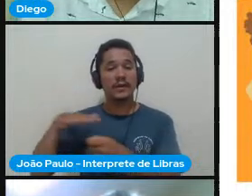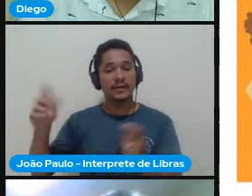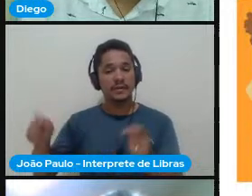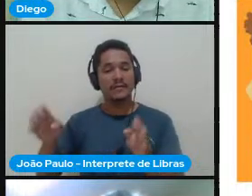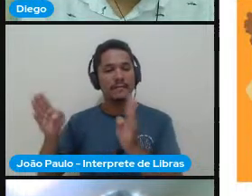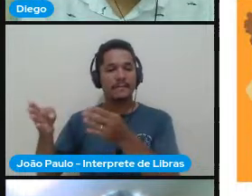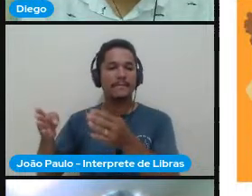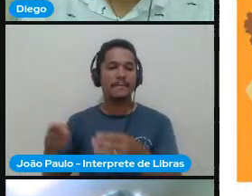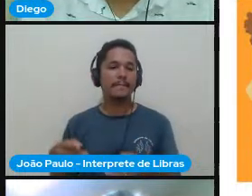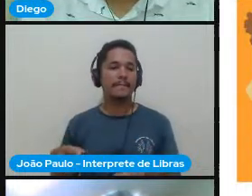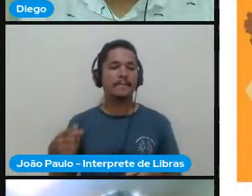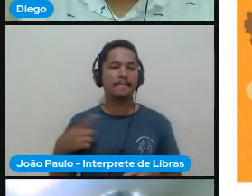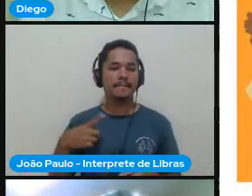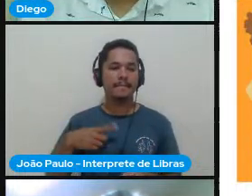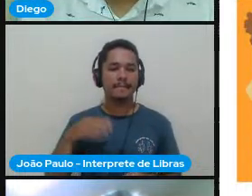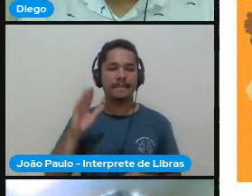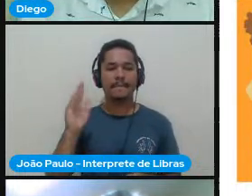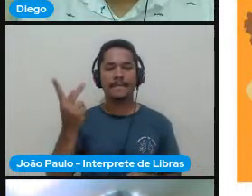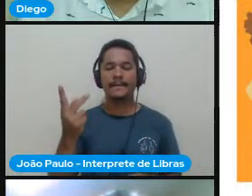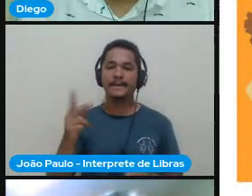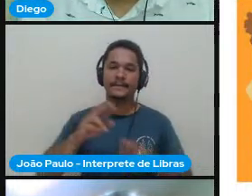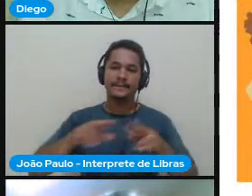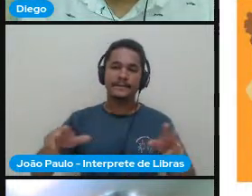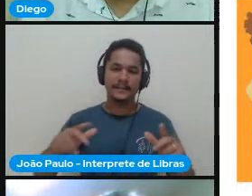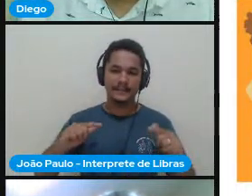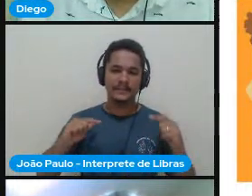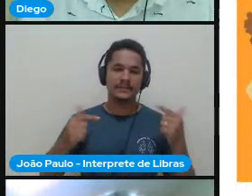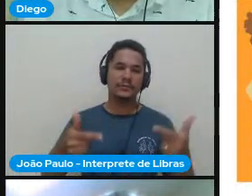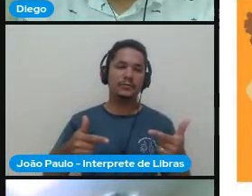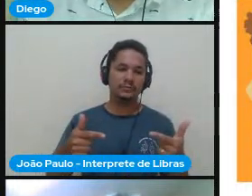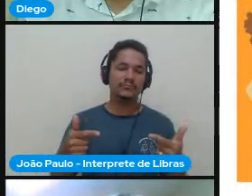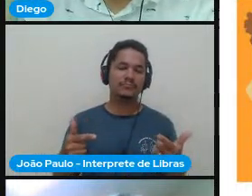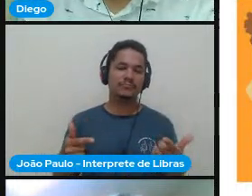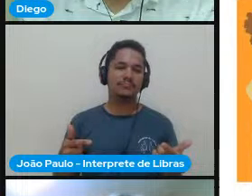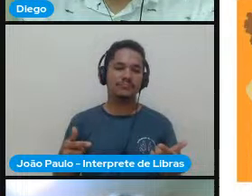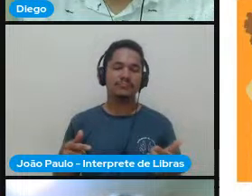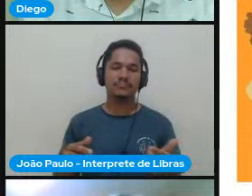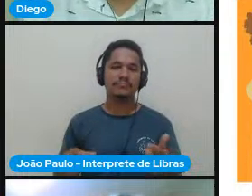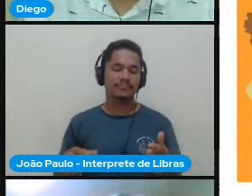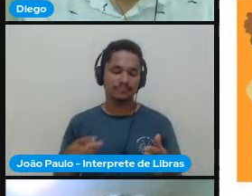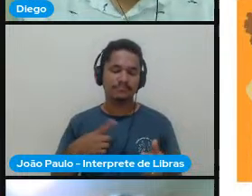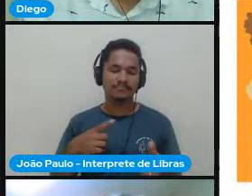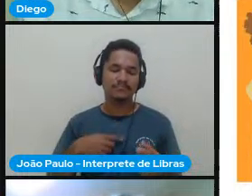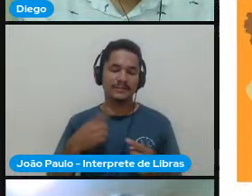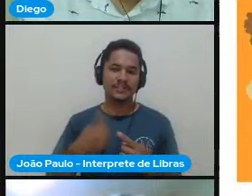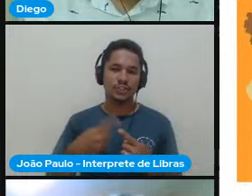E já existe em Belo Horizonte várias ações nesse sentido.